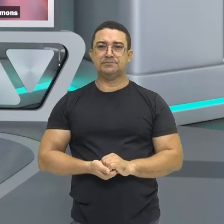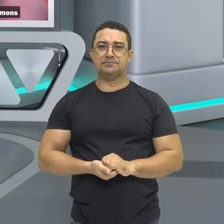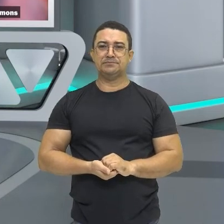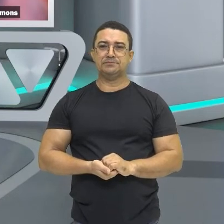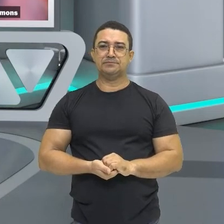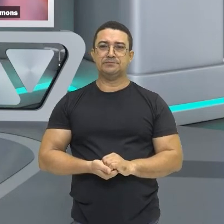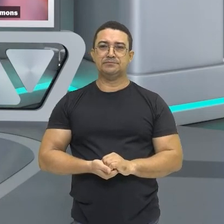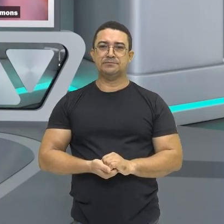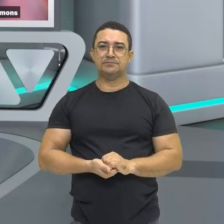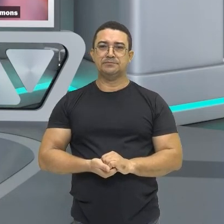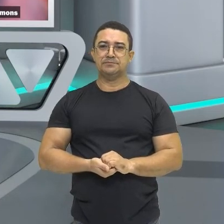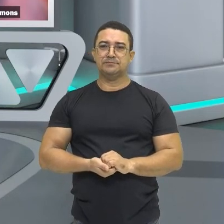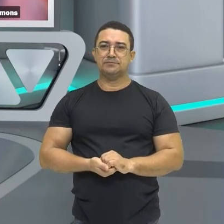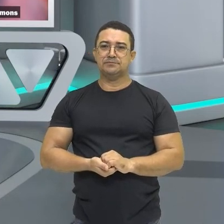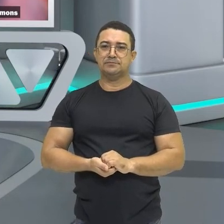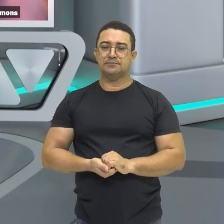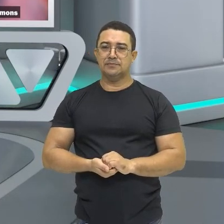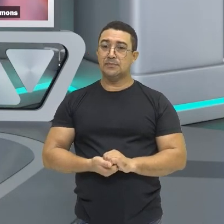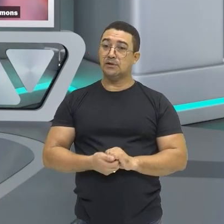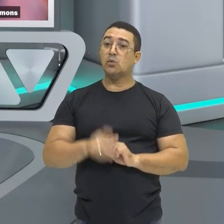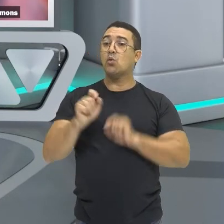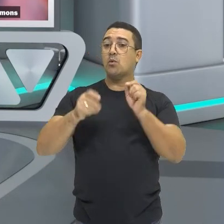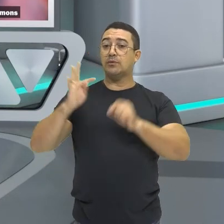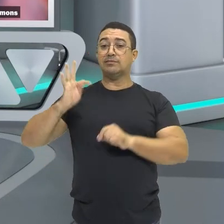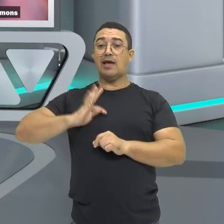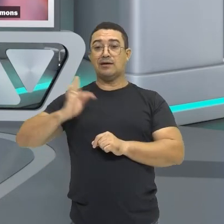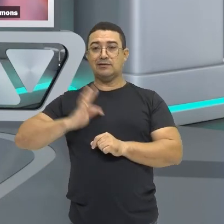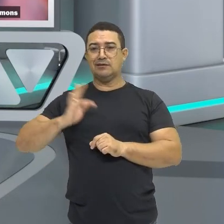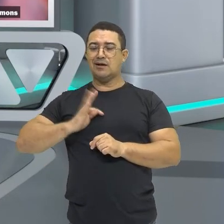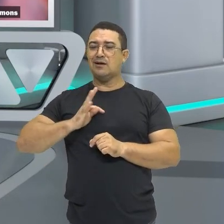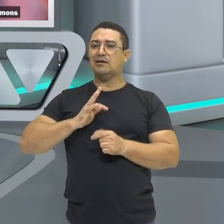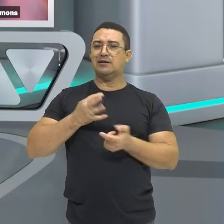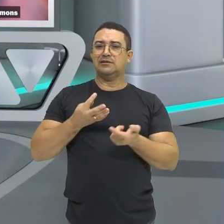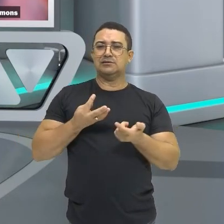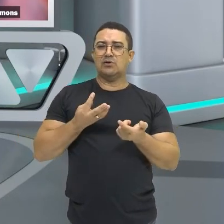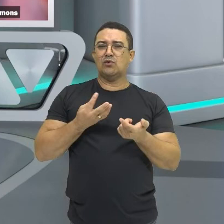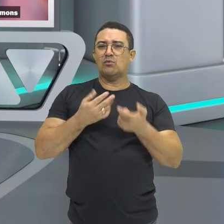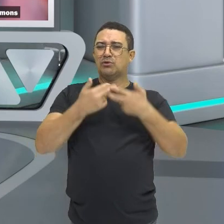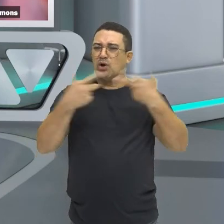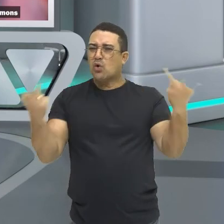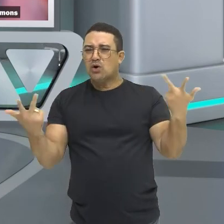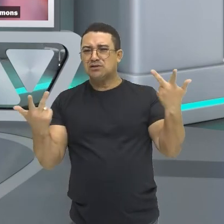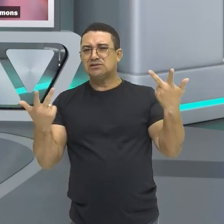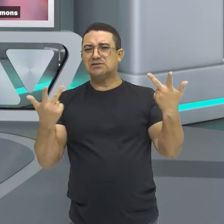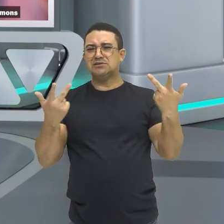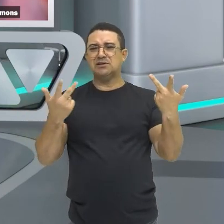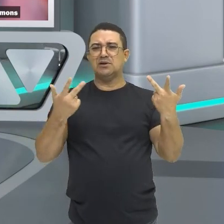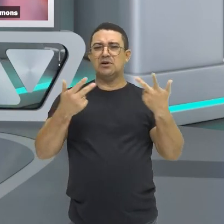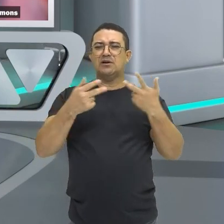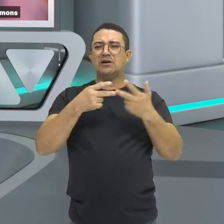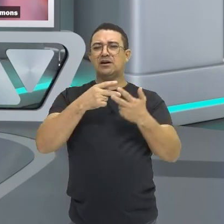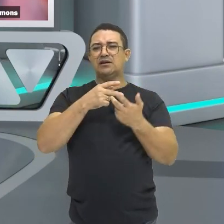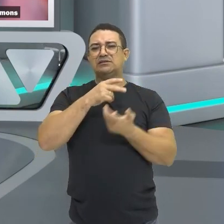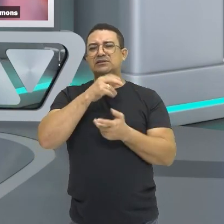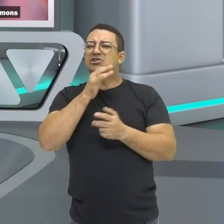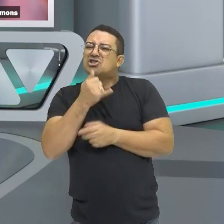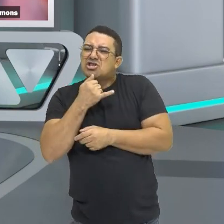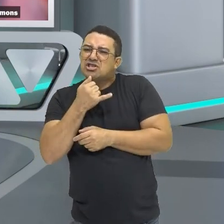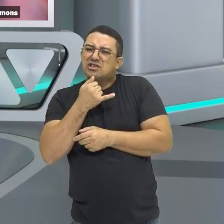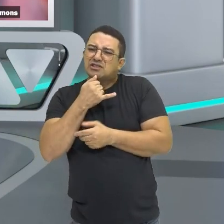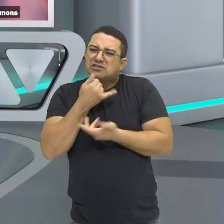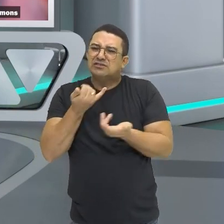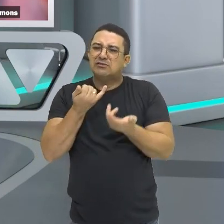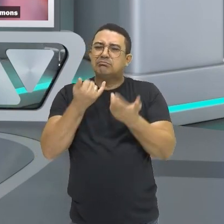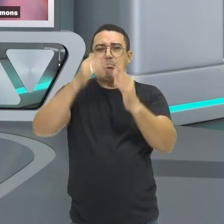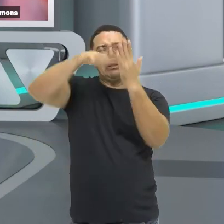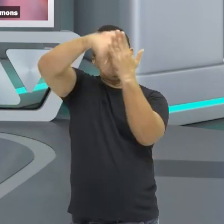Então, aí a questão, né, das técnicas violentas, a preferência pelo patético, sombrio. E a questão que eu falei para vocês de